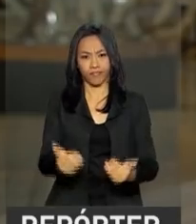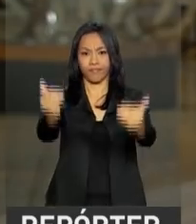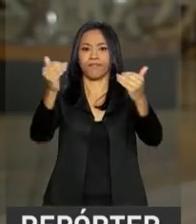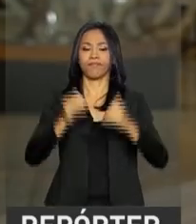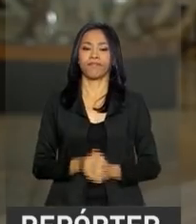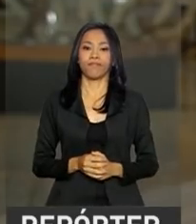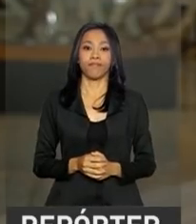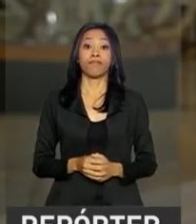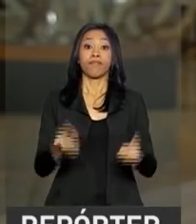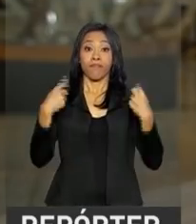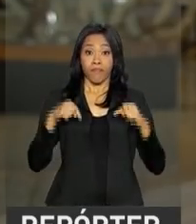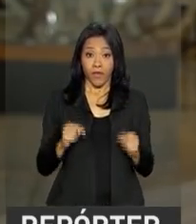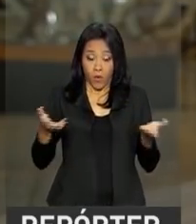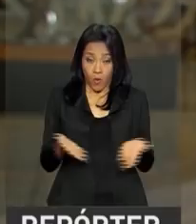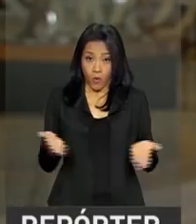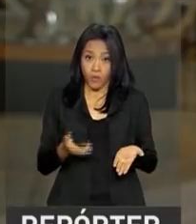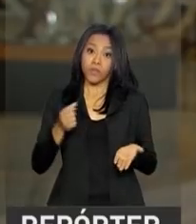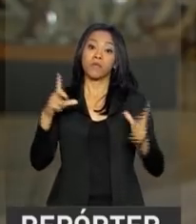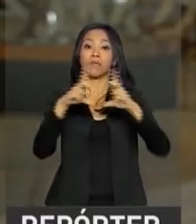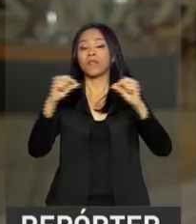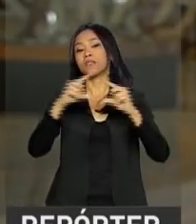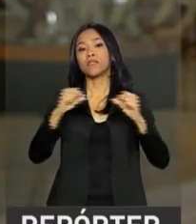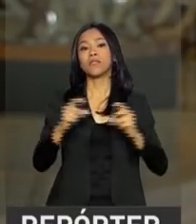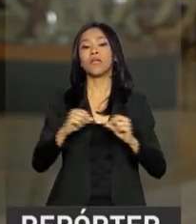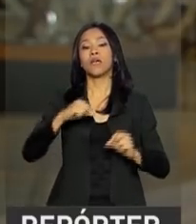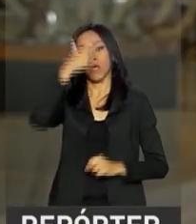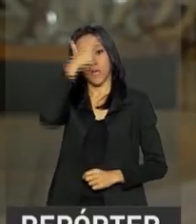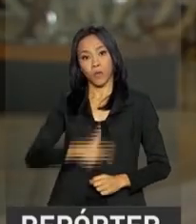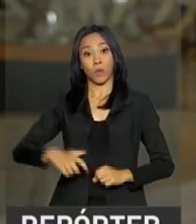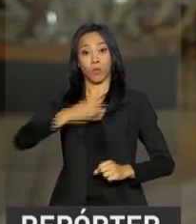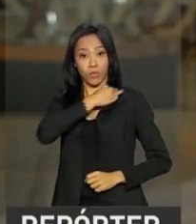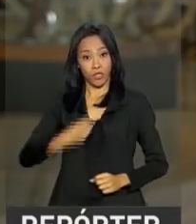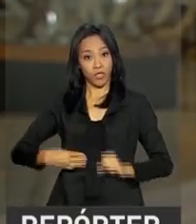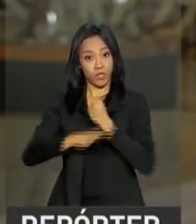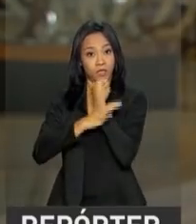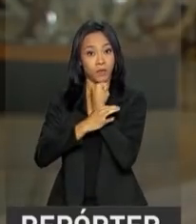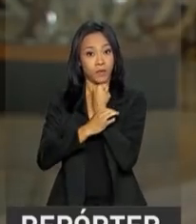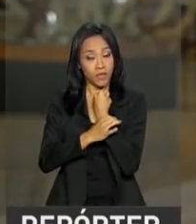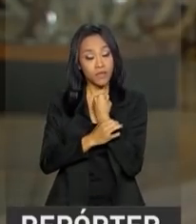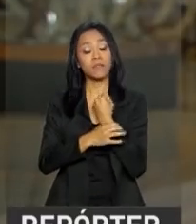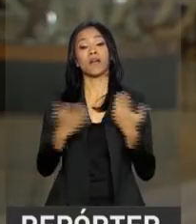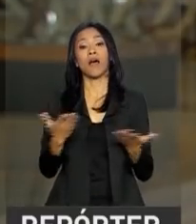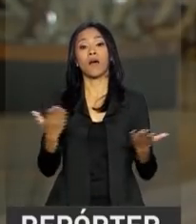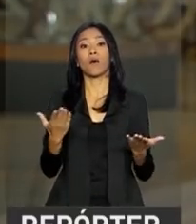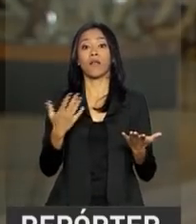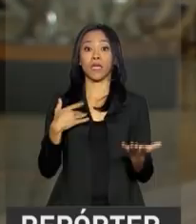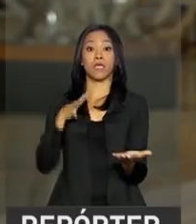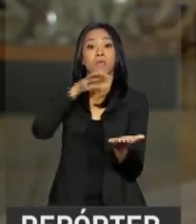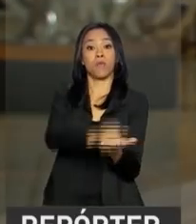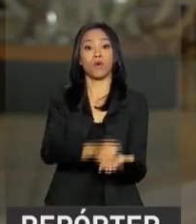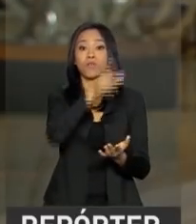e hoje em brasília o ministro da segurança pública raul jungmann possa o novo diretor geral da polícia federal rogério